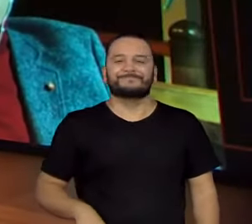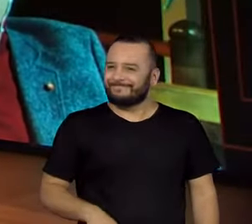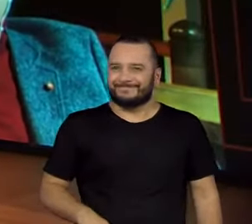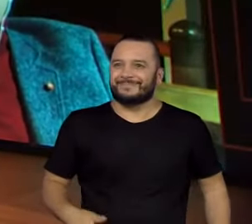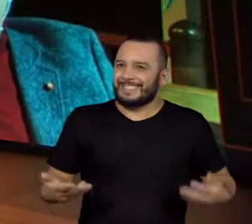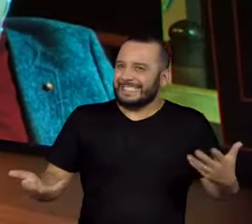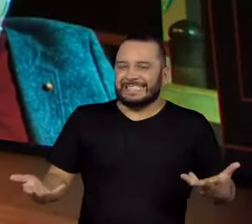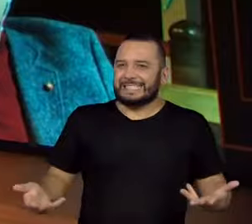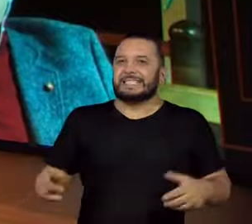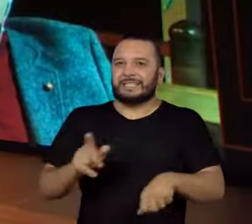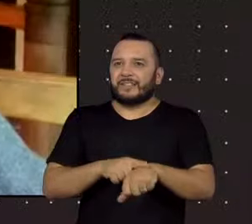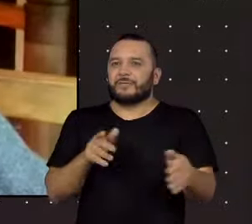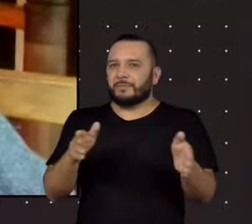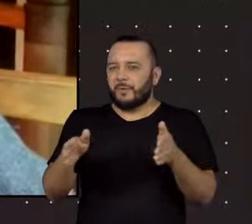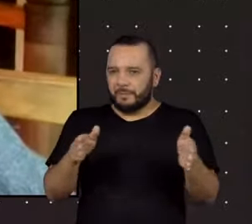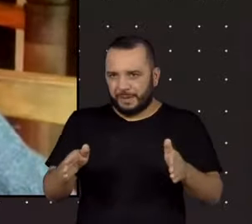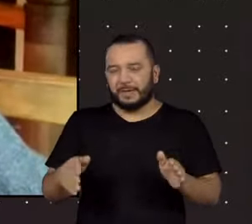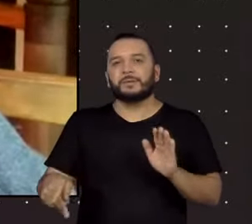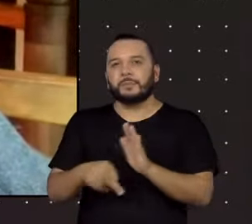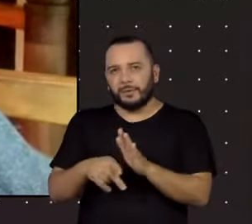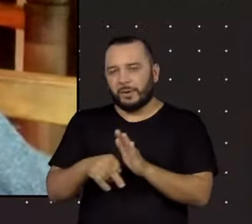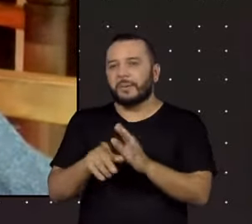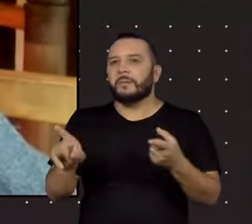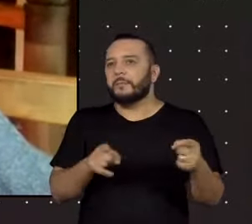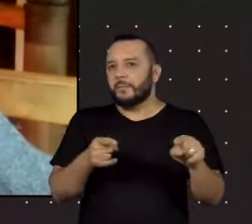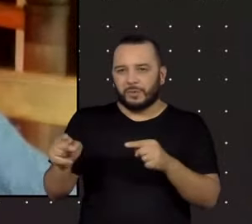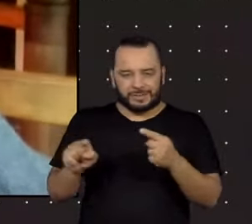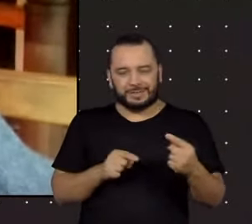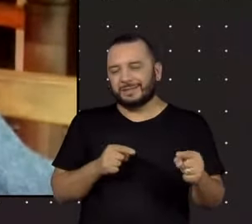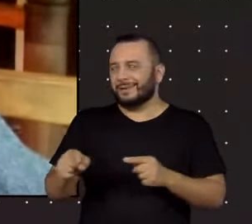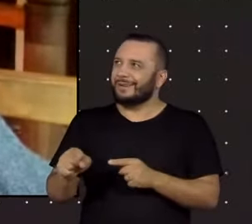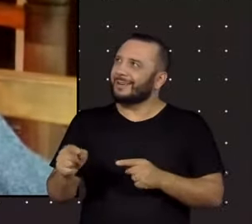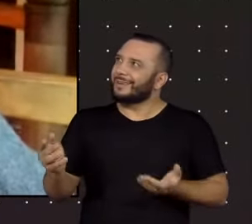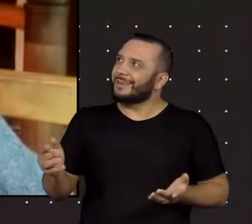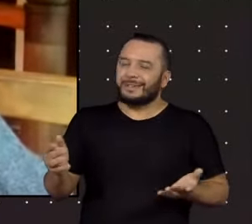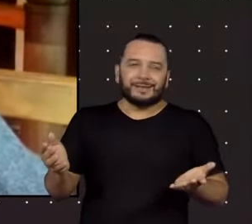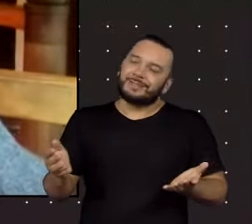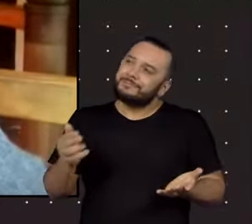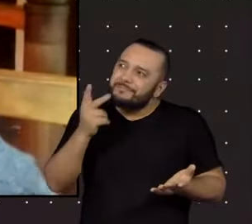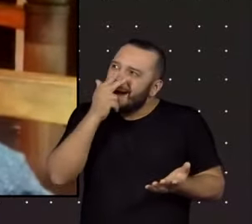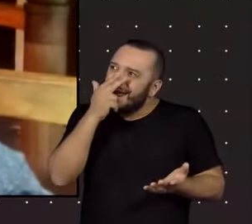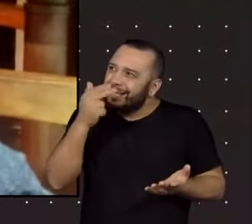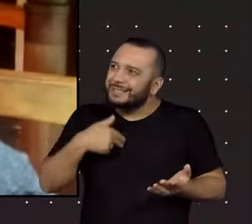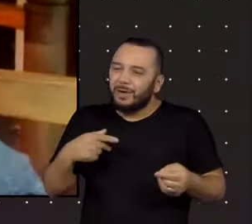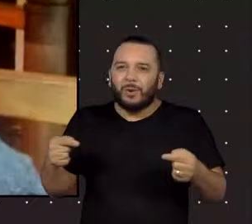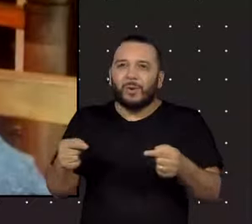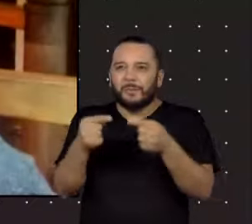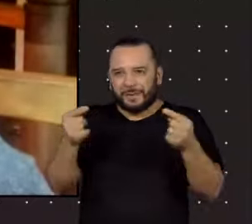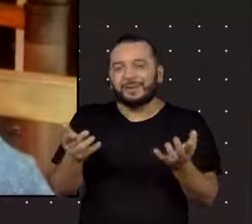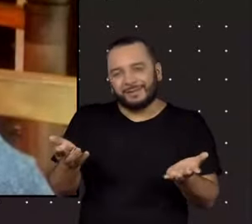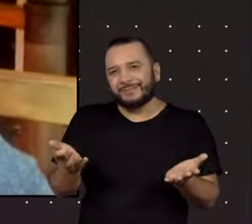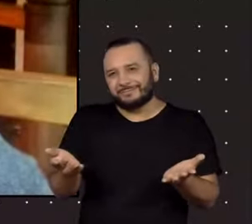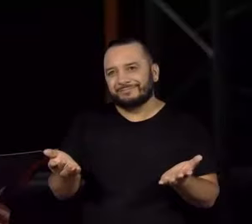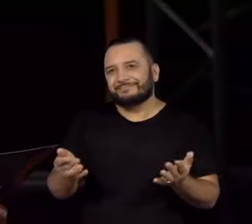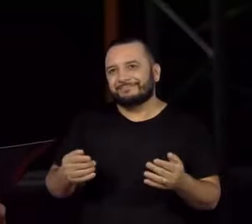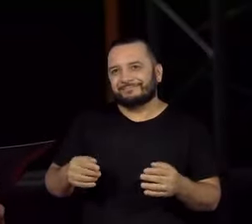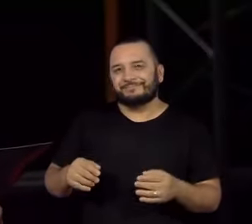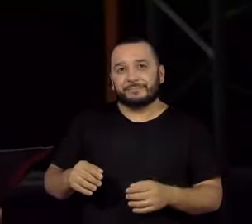único momento em que houve a música ocidental ali, porque ali era uma coisa universal, não era uma coisa medieval mineira da década de